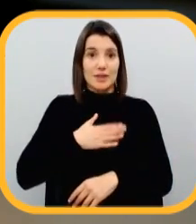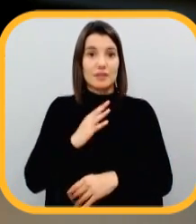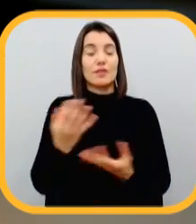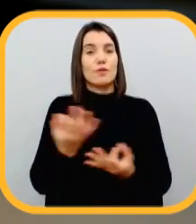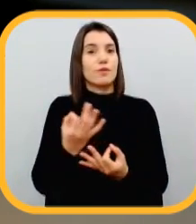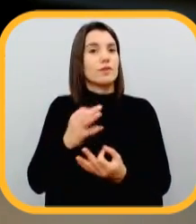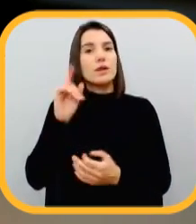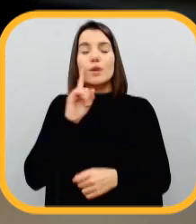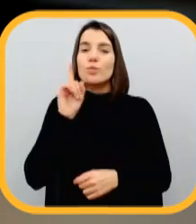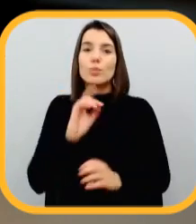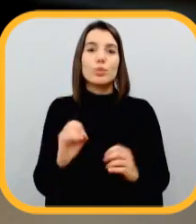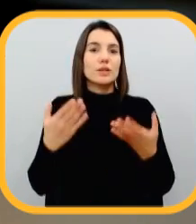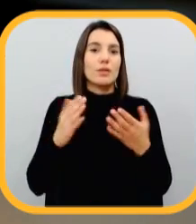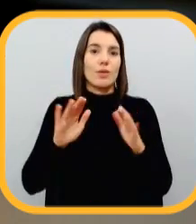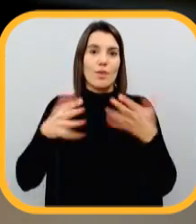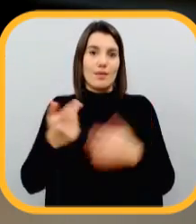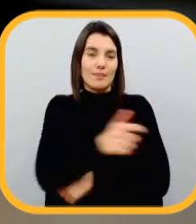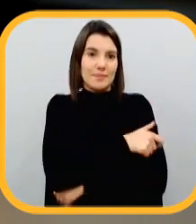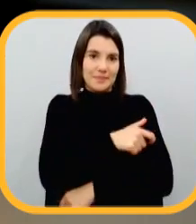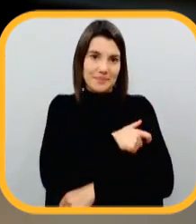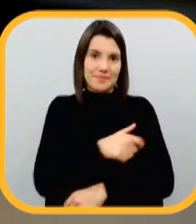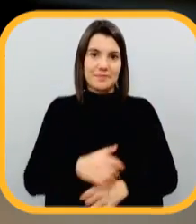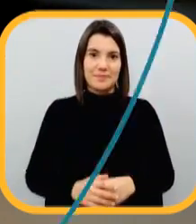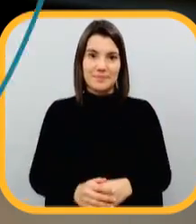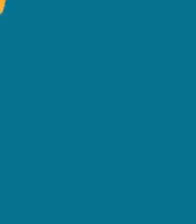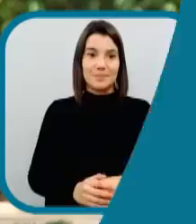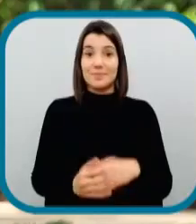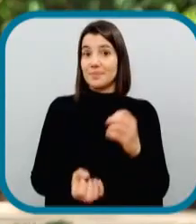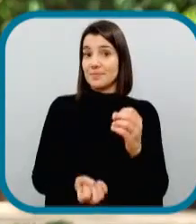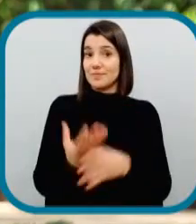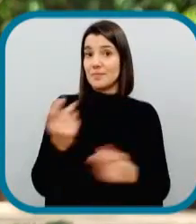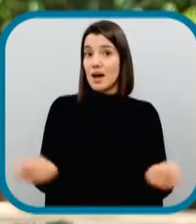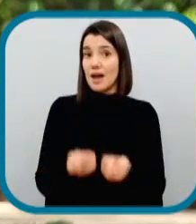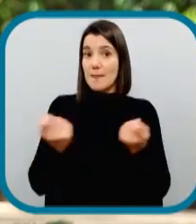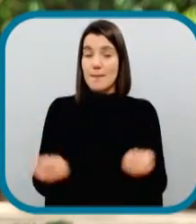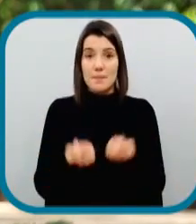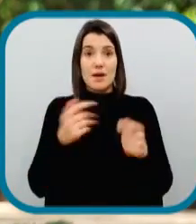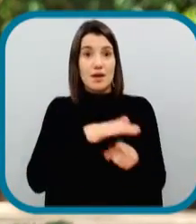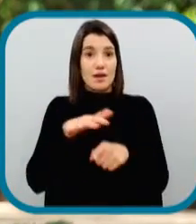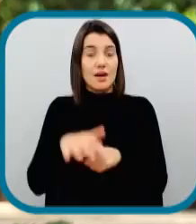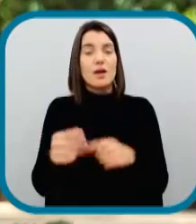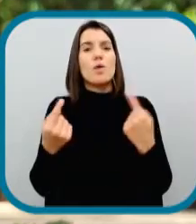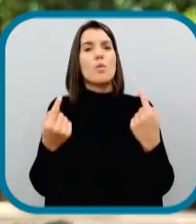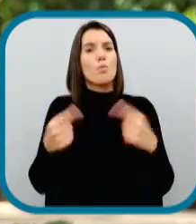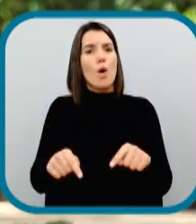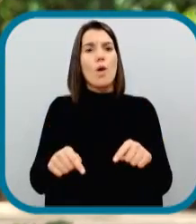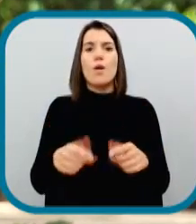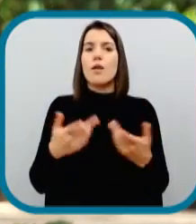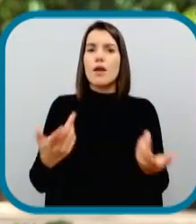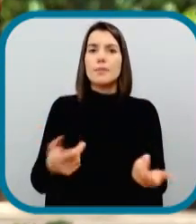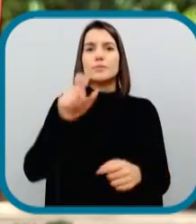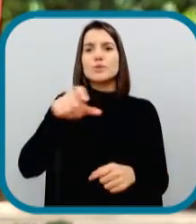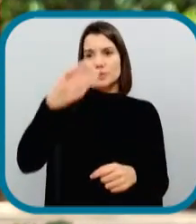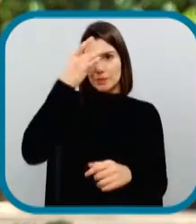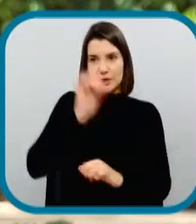empresas tornam-se cruciais para qualquer entidade. Na criação de uma campanha publicitária não é só a relação